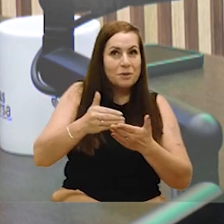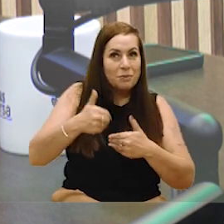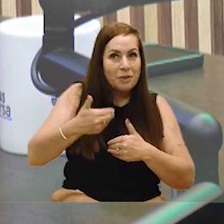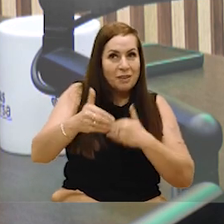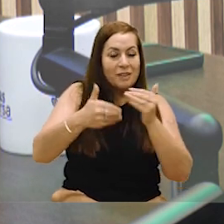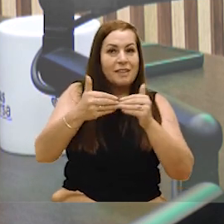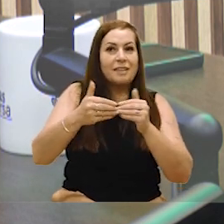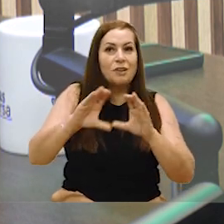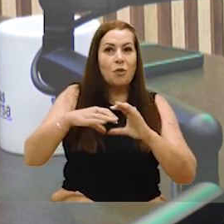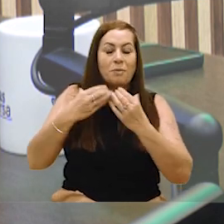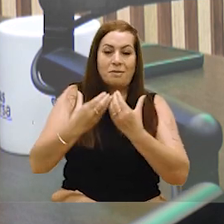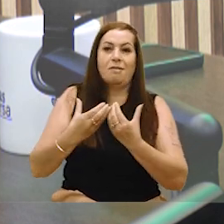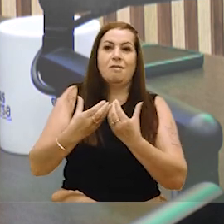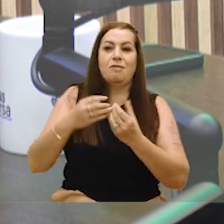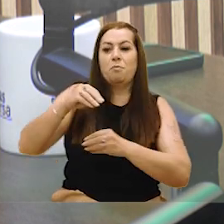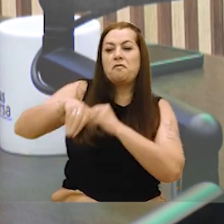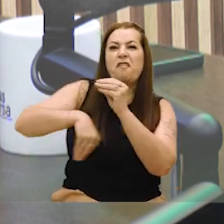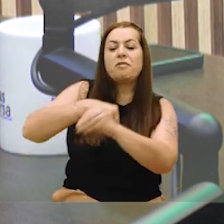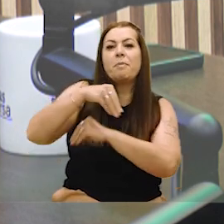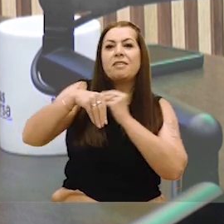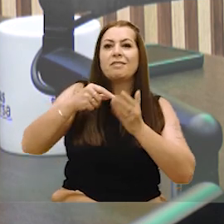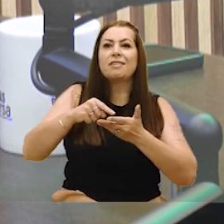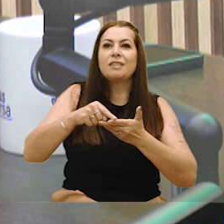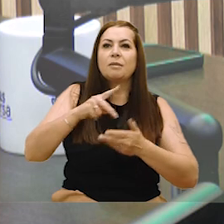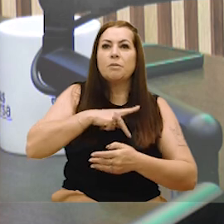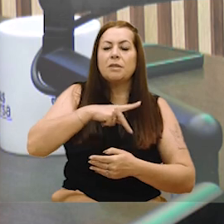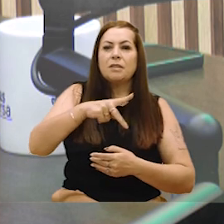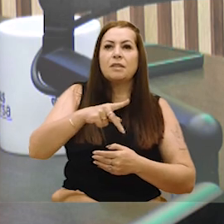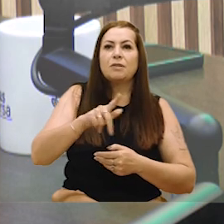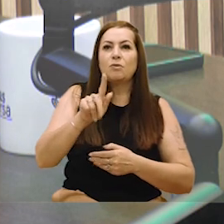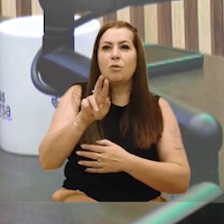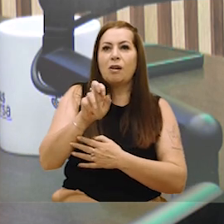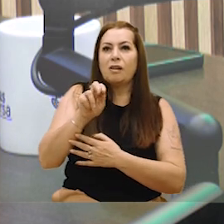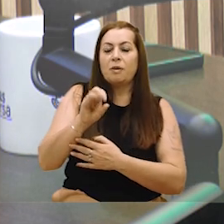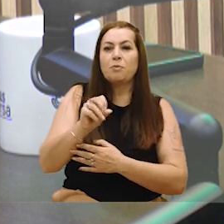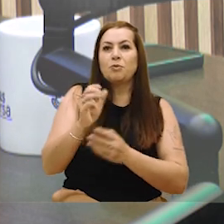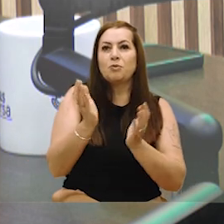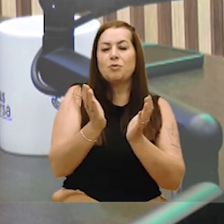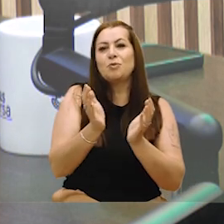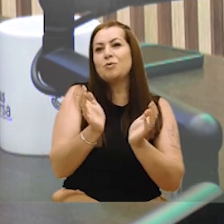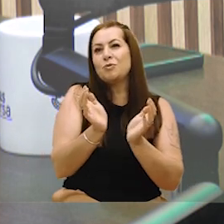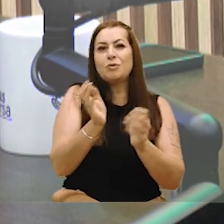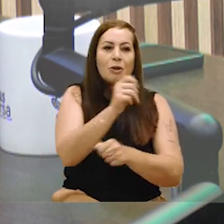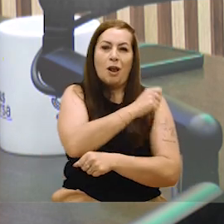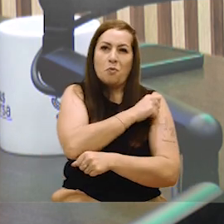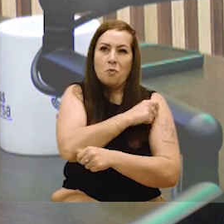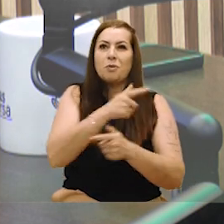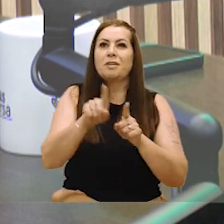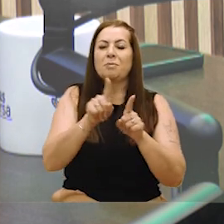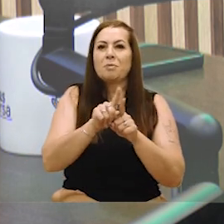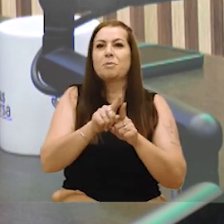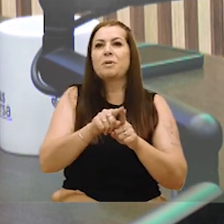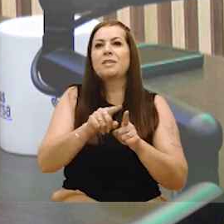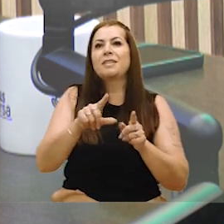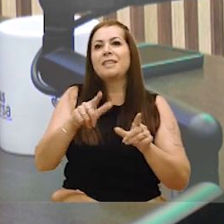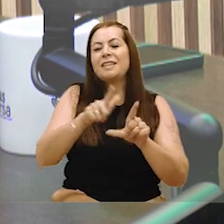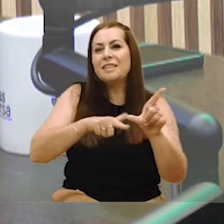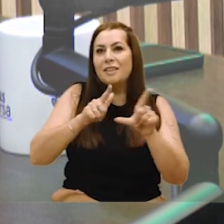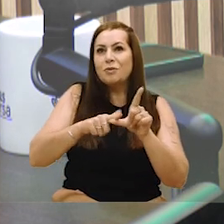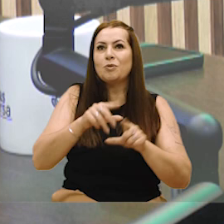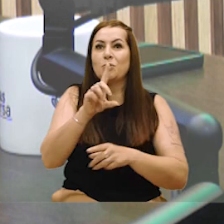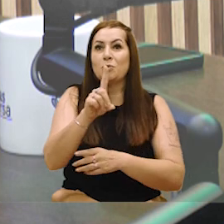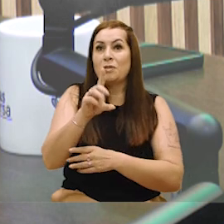carreira comunitária, né? Meu envolvimento. Eu fui presidente de Grêmio Estudantil, depois de diretórios acadêmicos das minhas 3 licenciaturas,